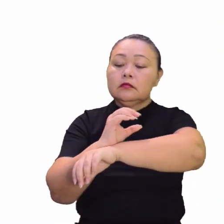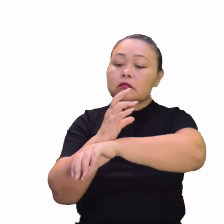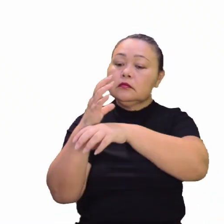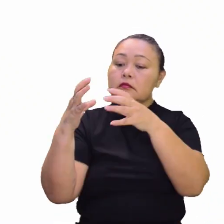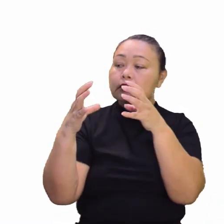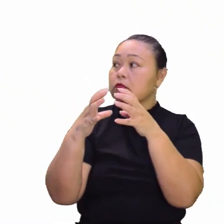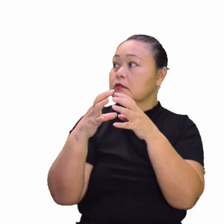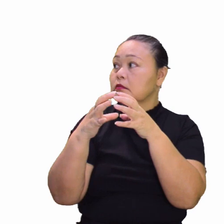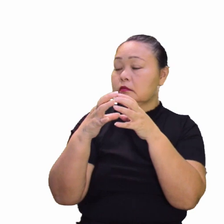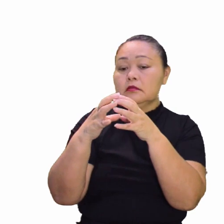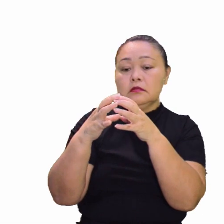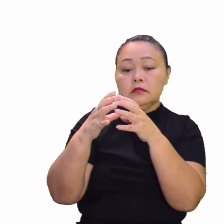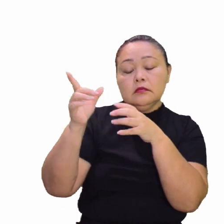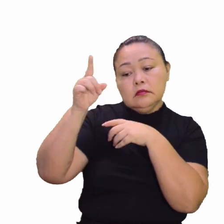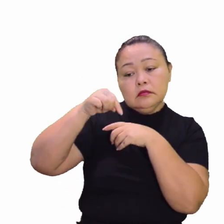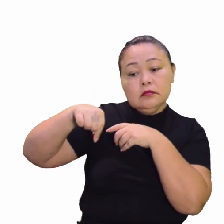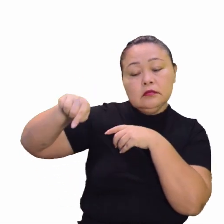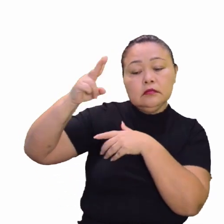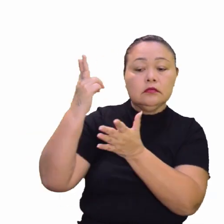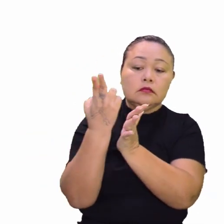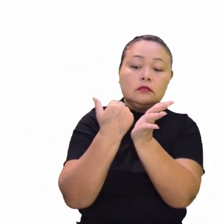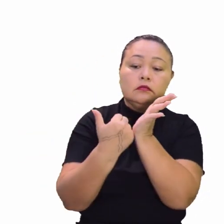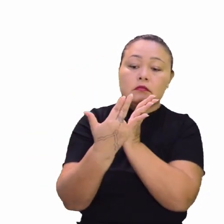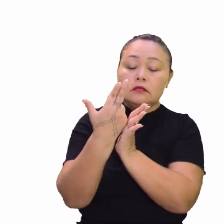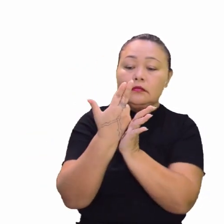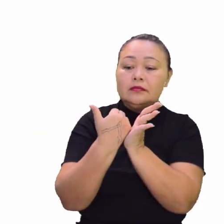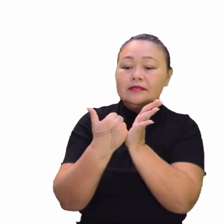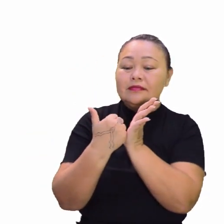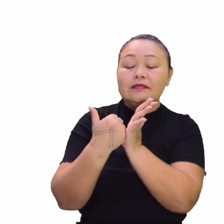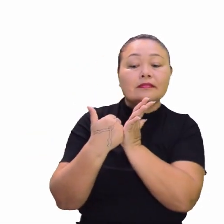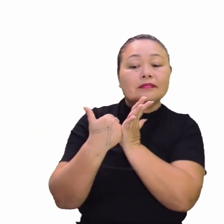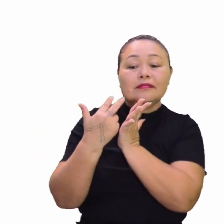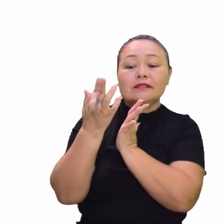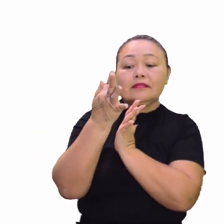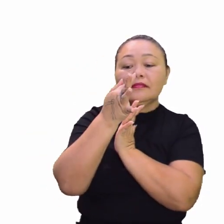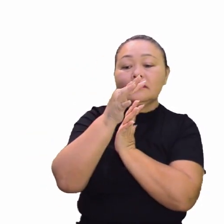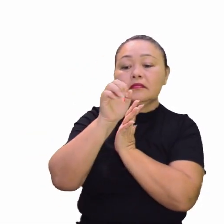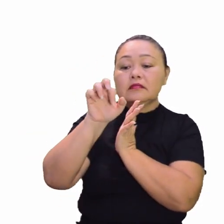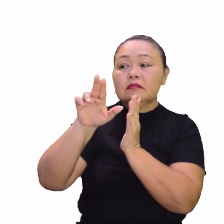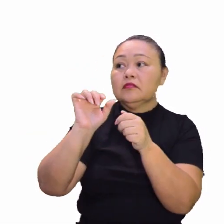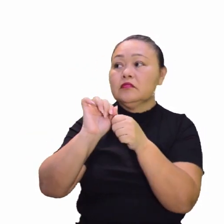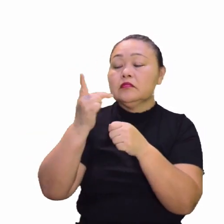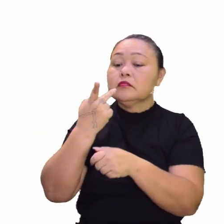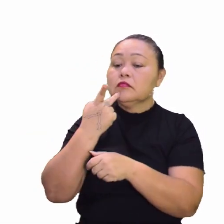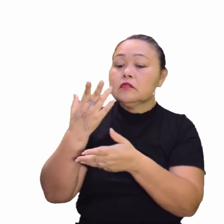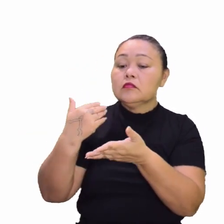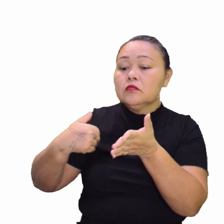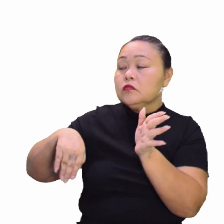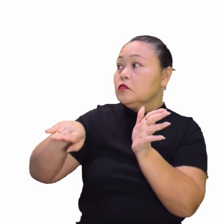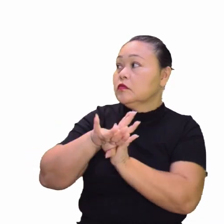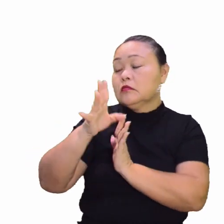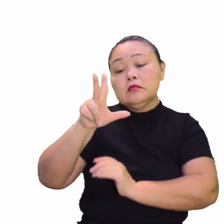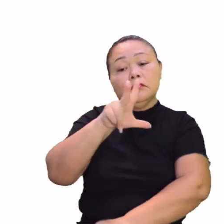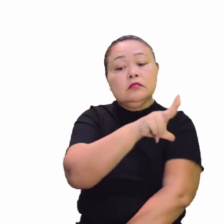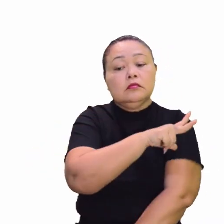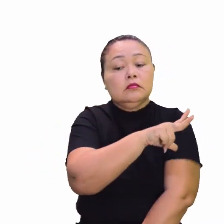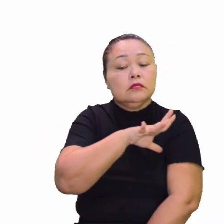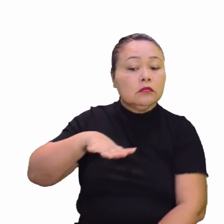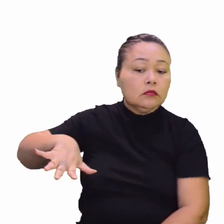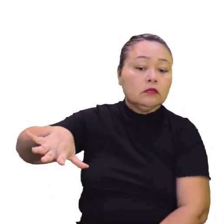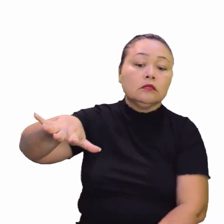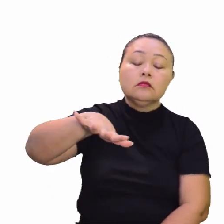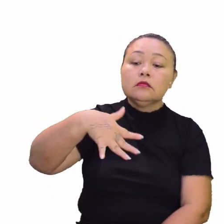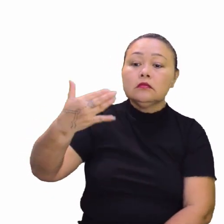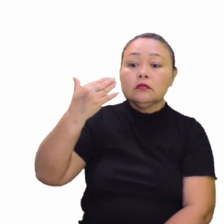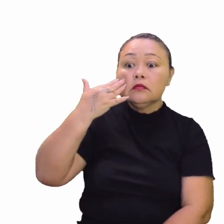bem. Faz aí vamos tentar desenhar, que a gente não é tão fera no desenho não, né? Quando chega ali perto de Vilhena, aquela região,